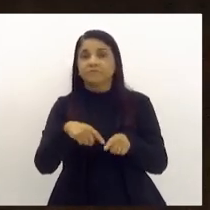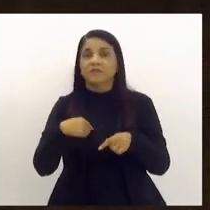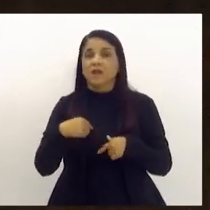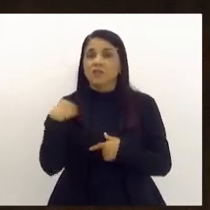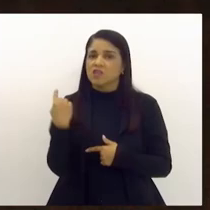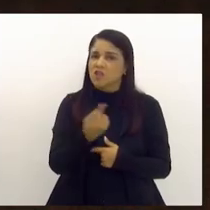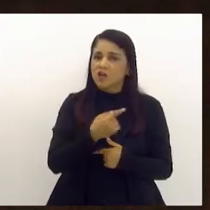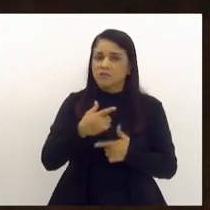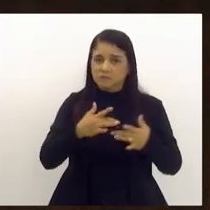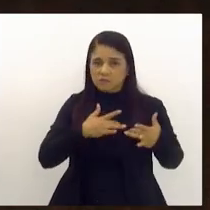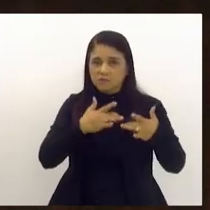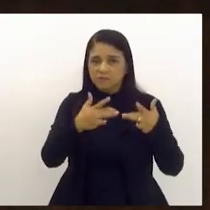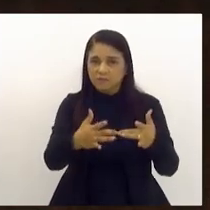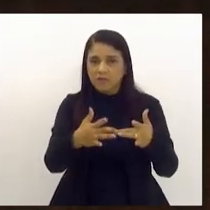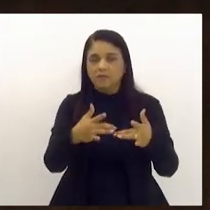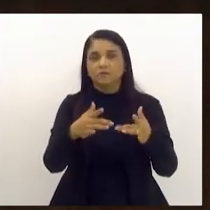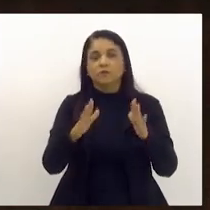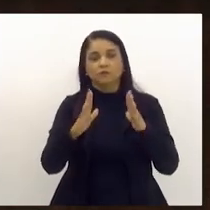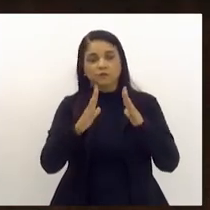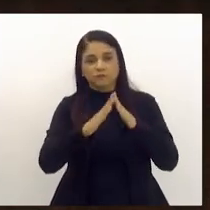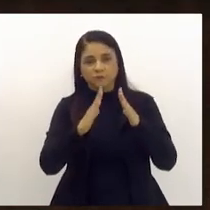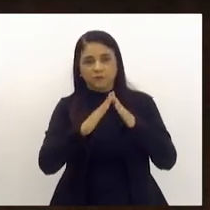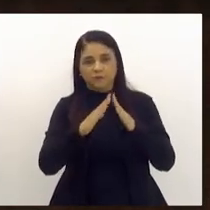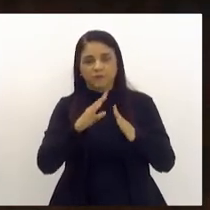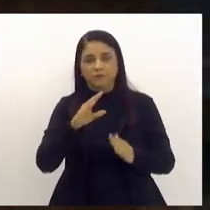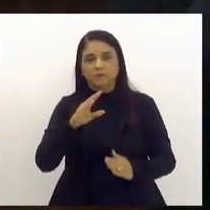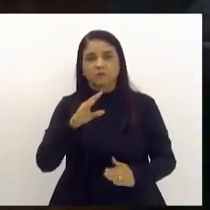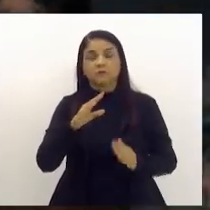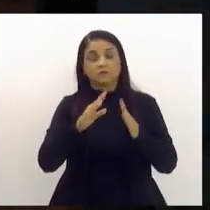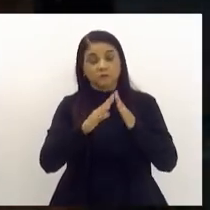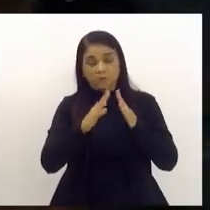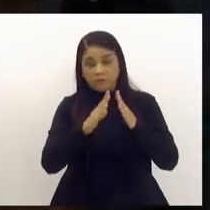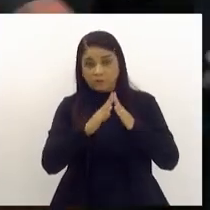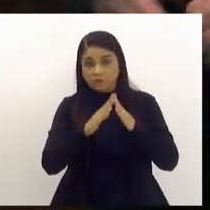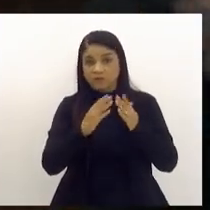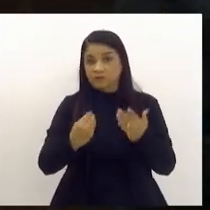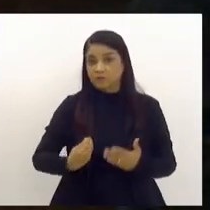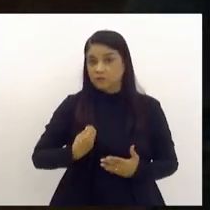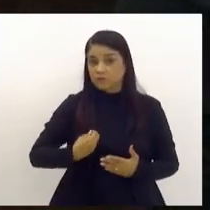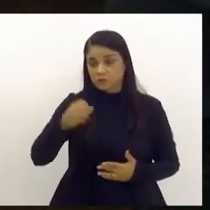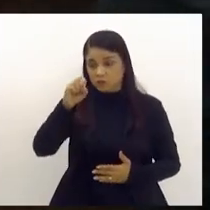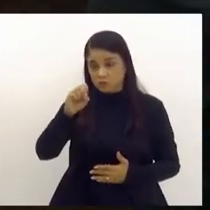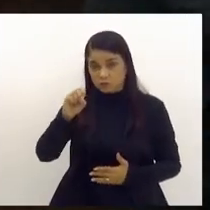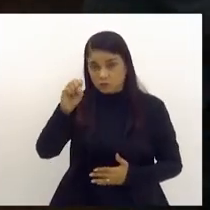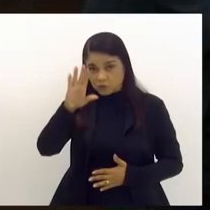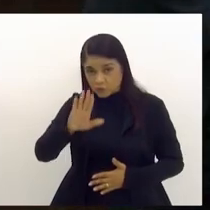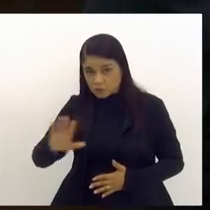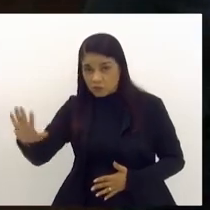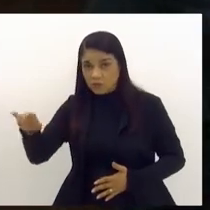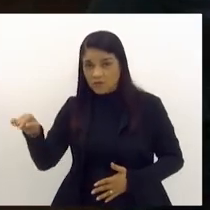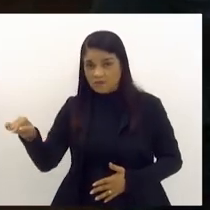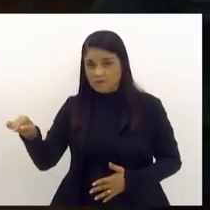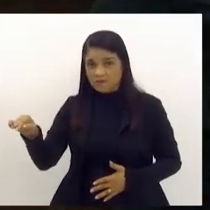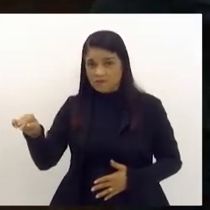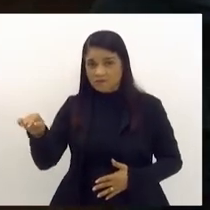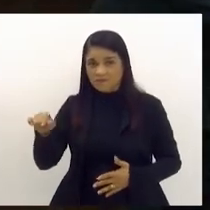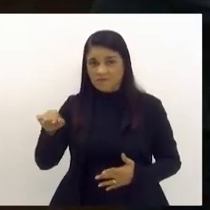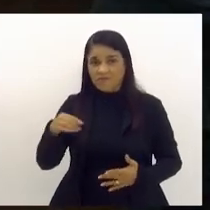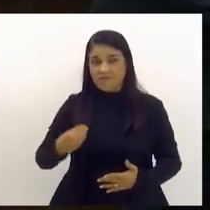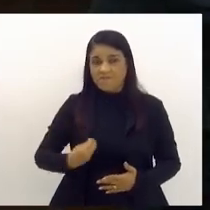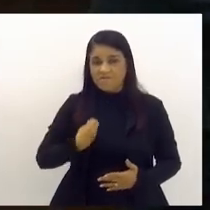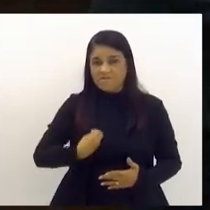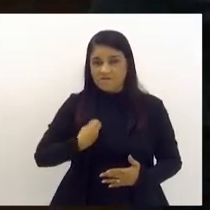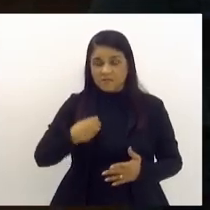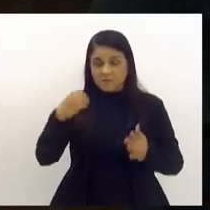nossa solidariedade aos moradores de que vivem hoje na Zona Oeste, que tiveram as suas vidas